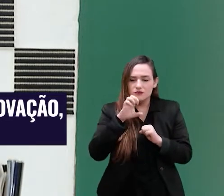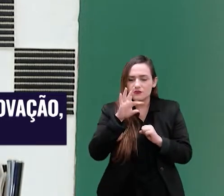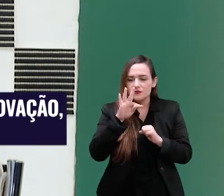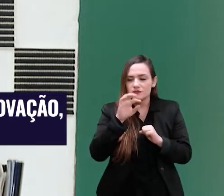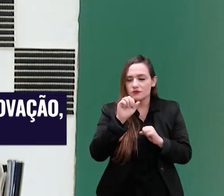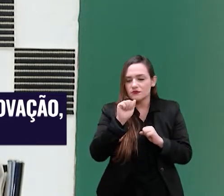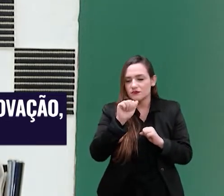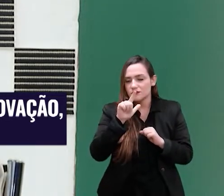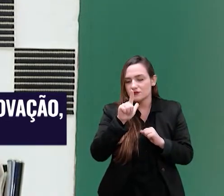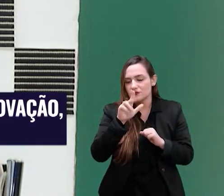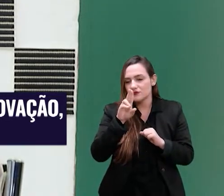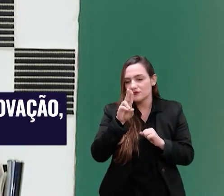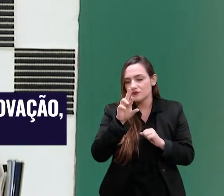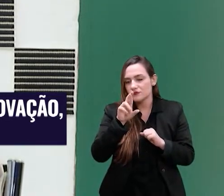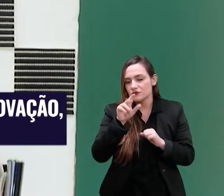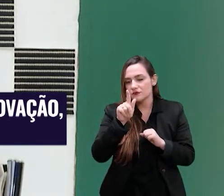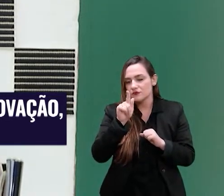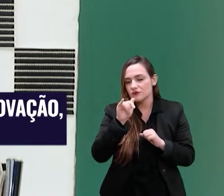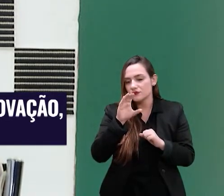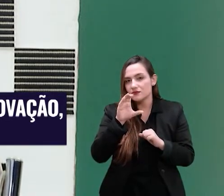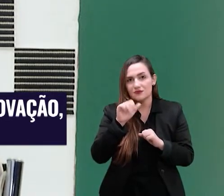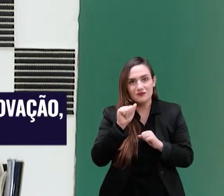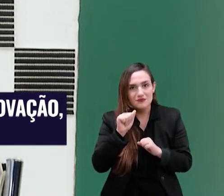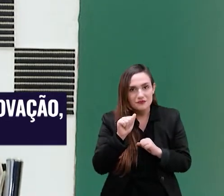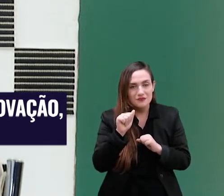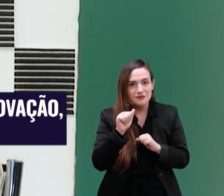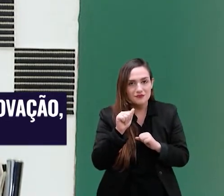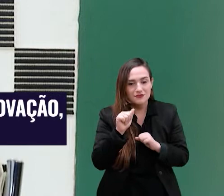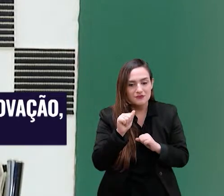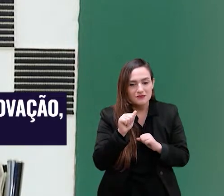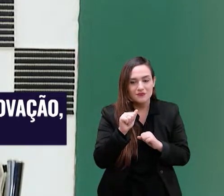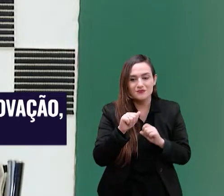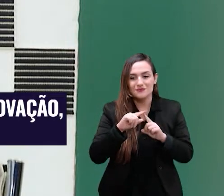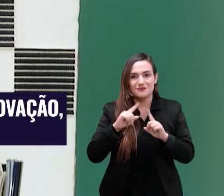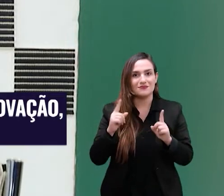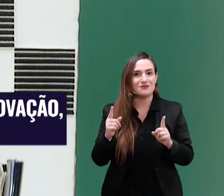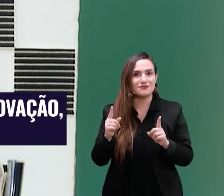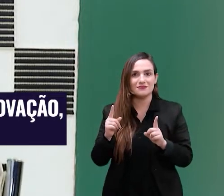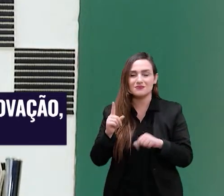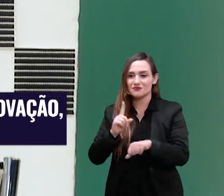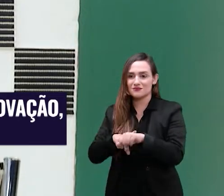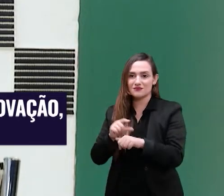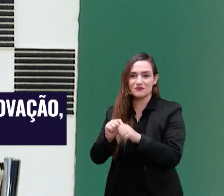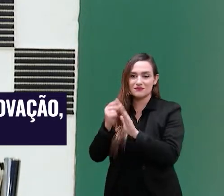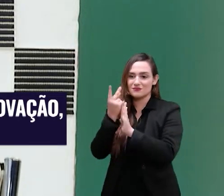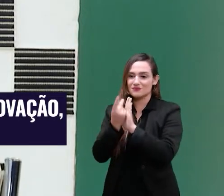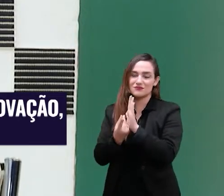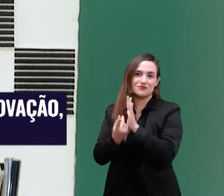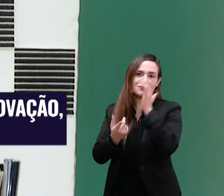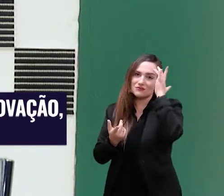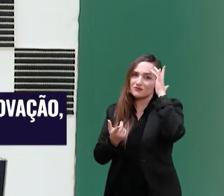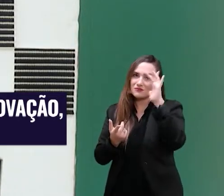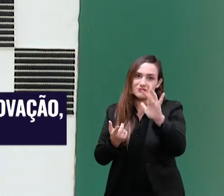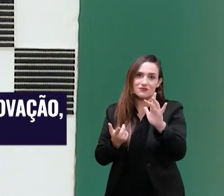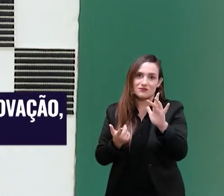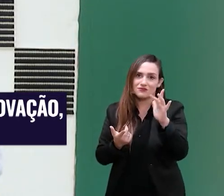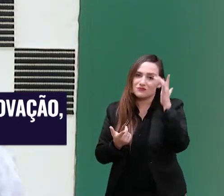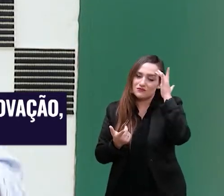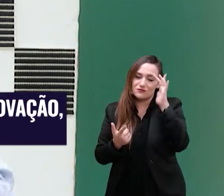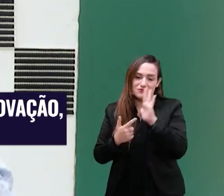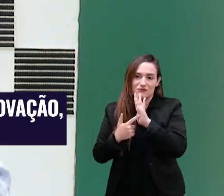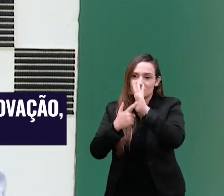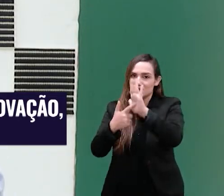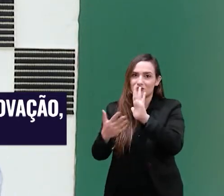Pardo. Só que quando ela tem que participar de um processo de compra de doméstica, ela não sabe fazer um orçamento, não sabe apresentar